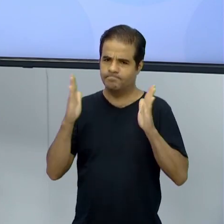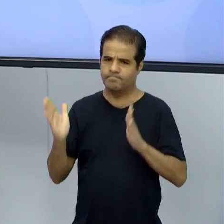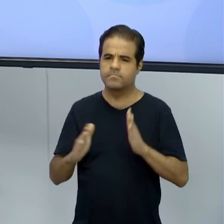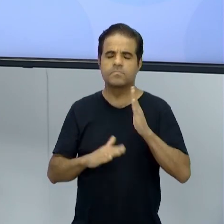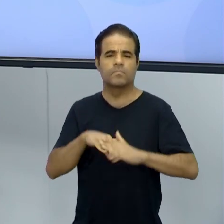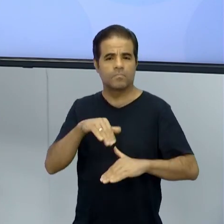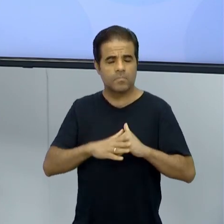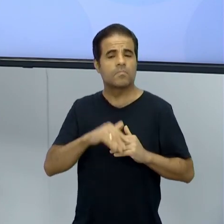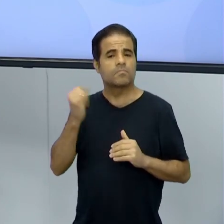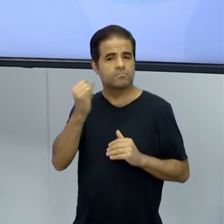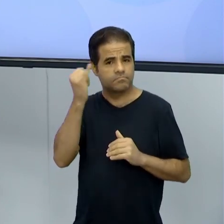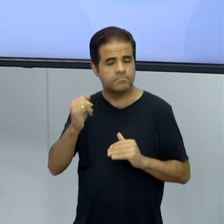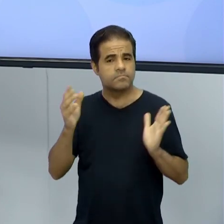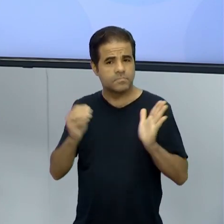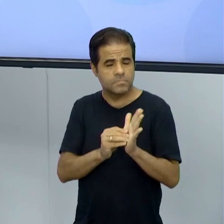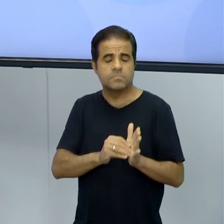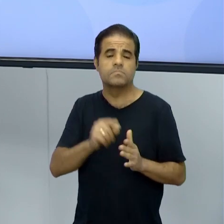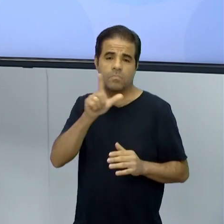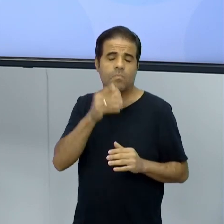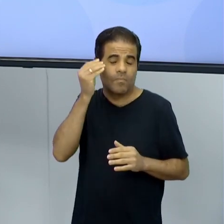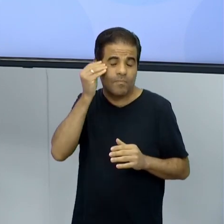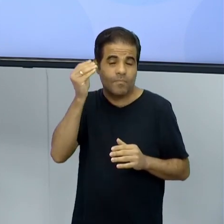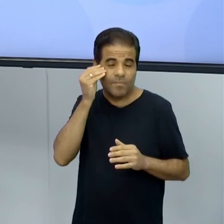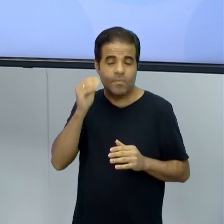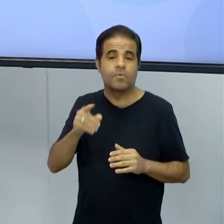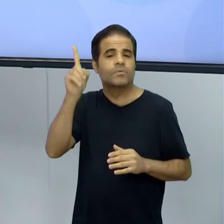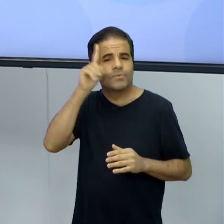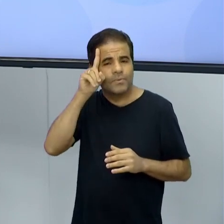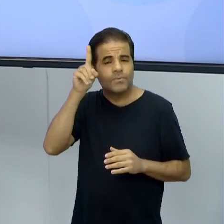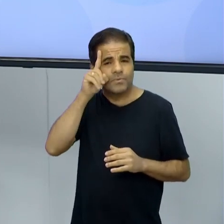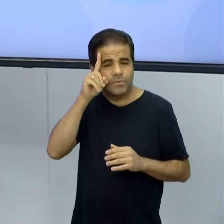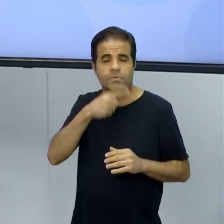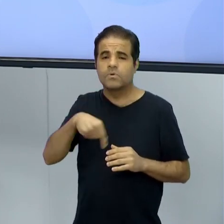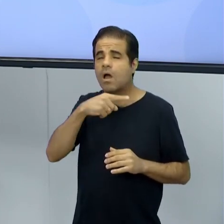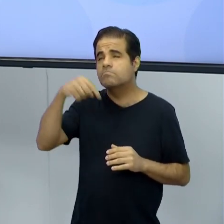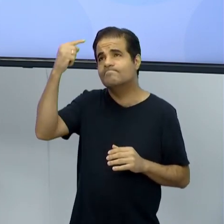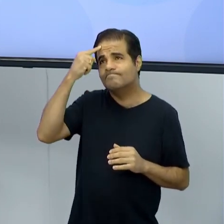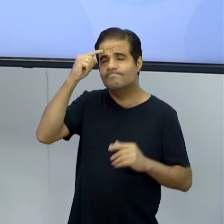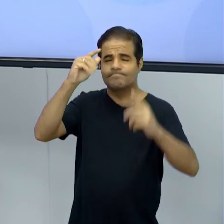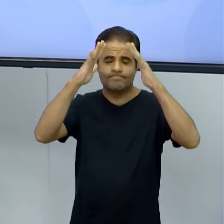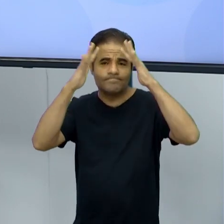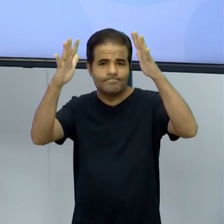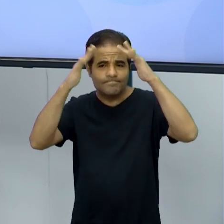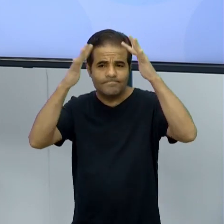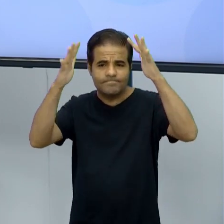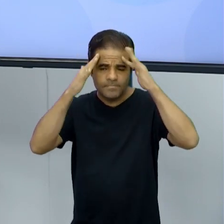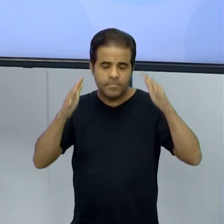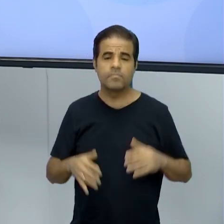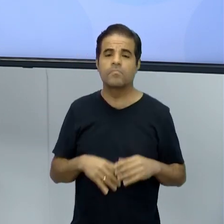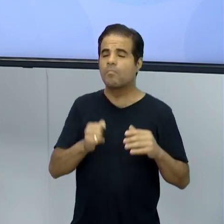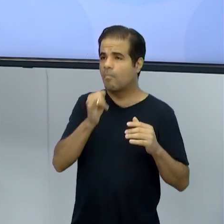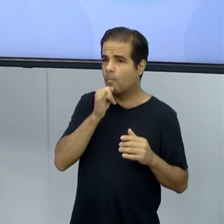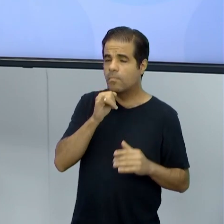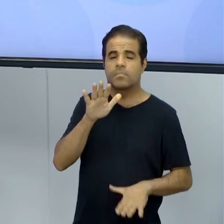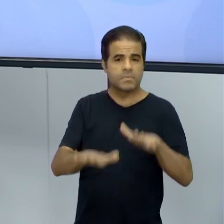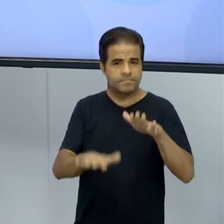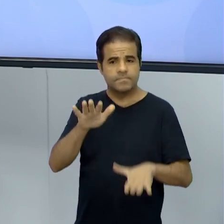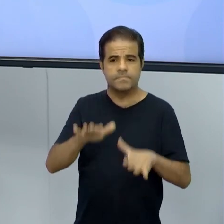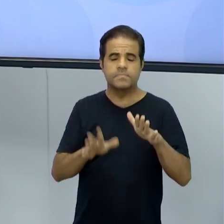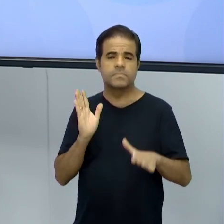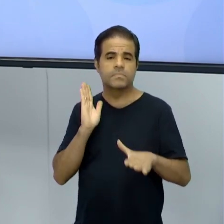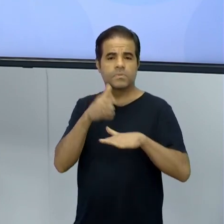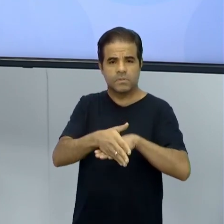isso é tão óbvio no cotidiano que nós nem pensamos sobre isso. Quer dizer que, às vezes, você